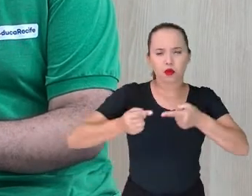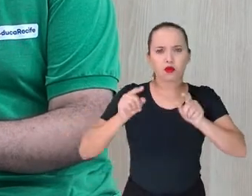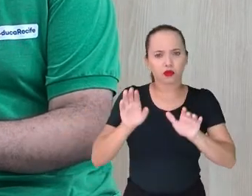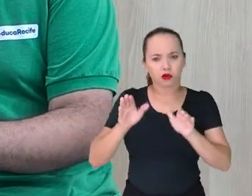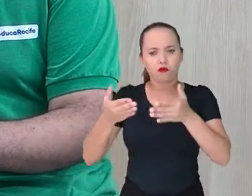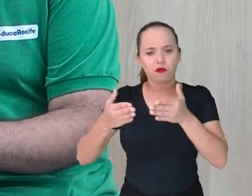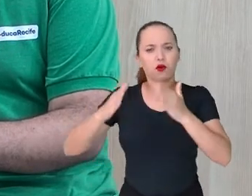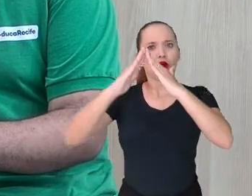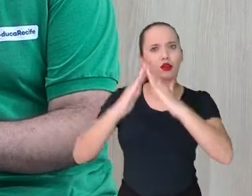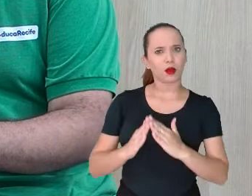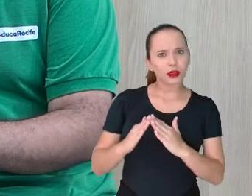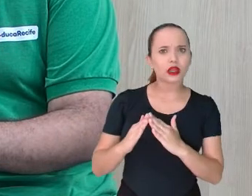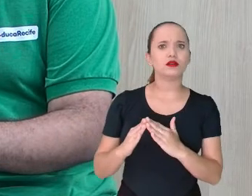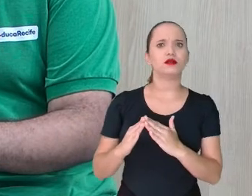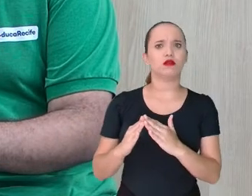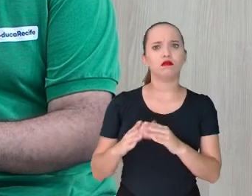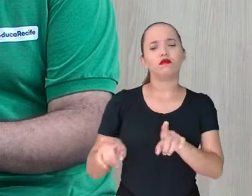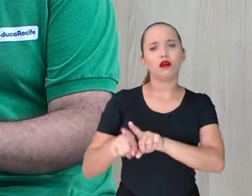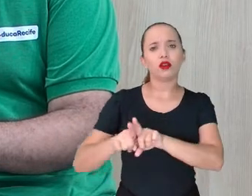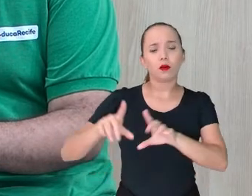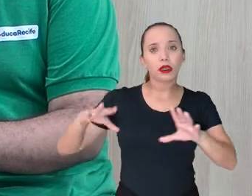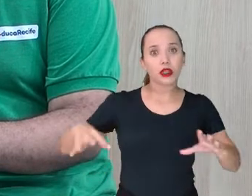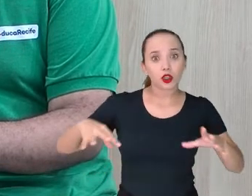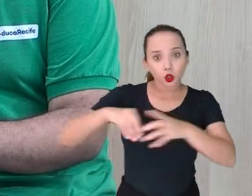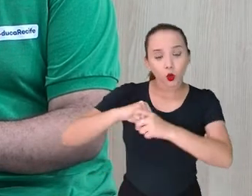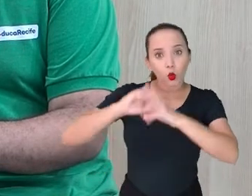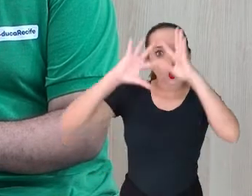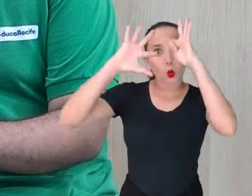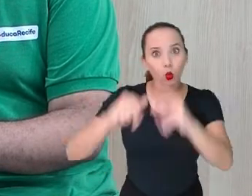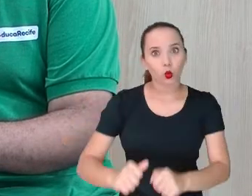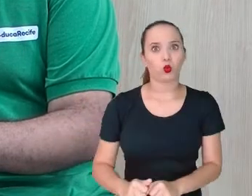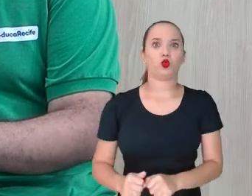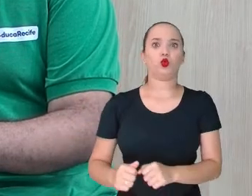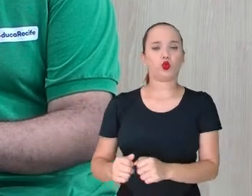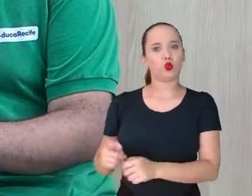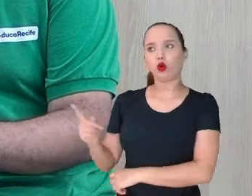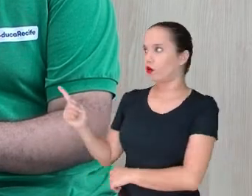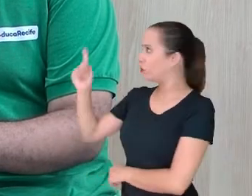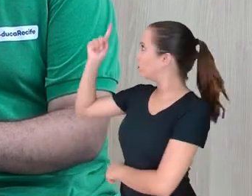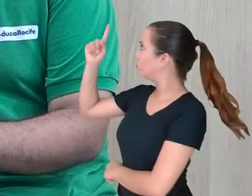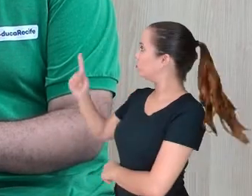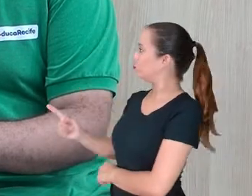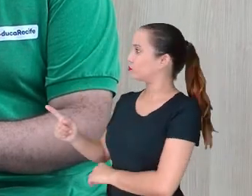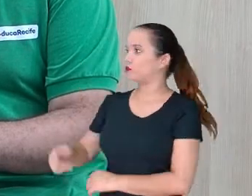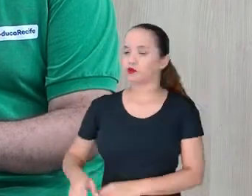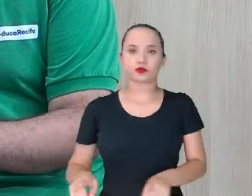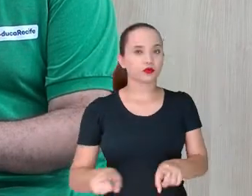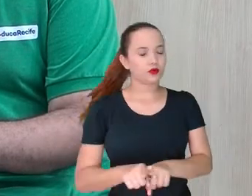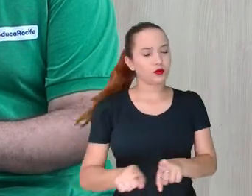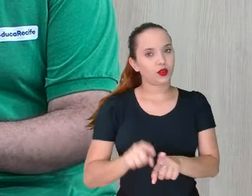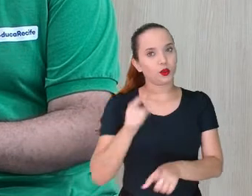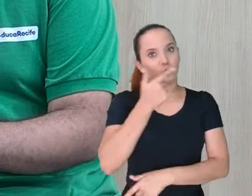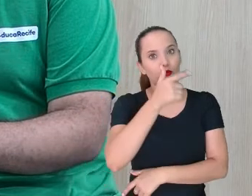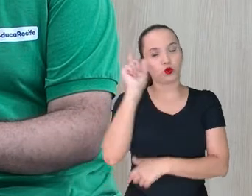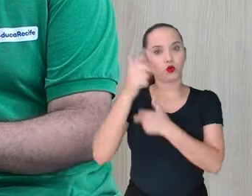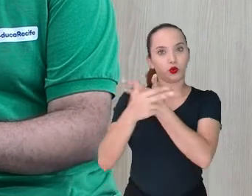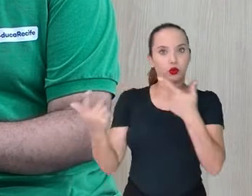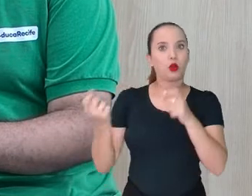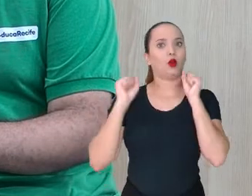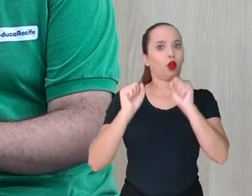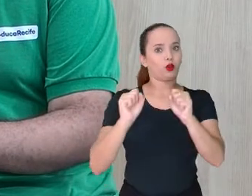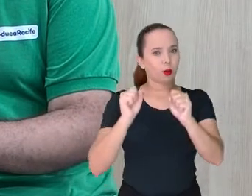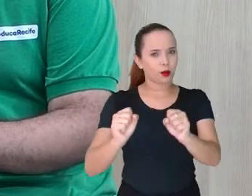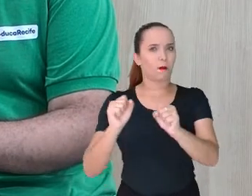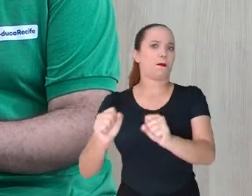é importante e está nesse combo aí, né, de qualidade de vida. E também outra coisa que a gente pode refletir, né,